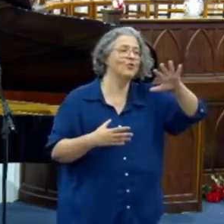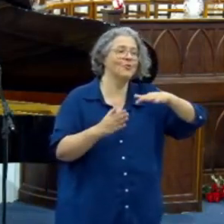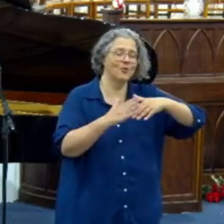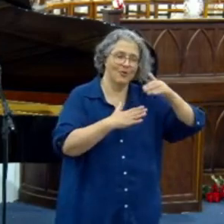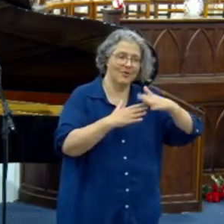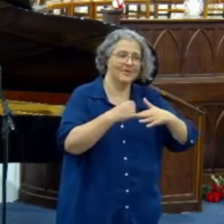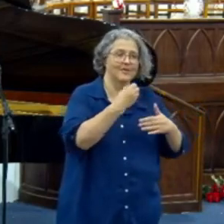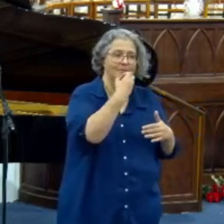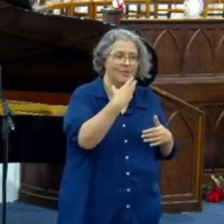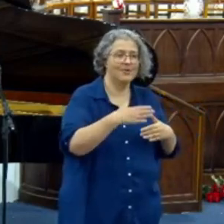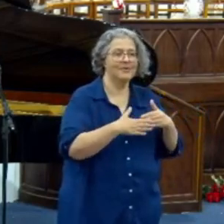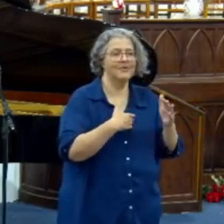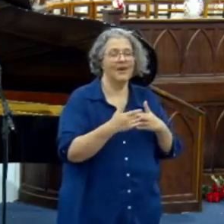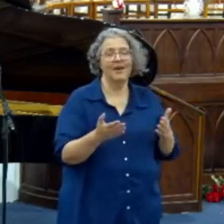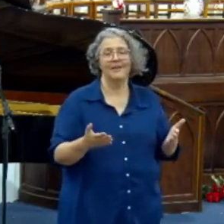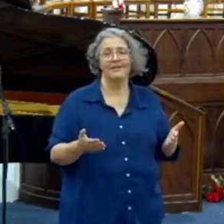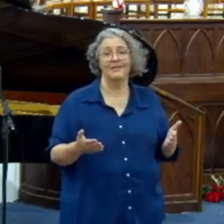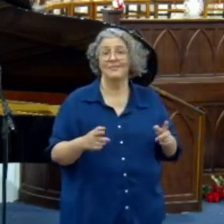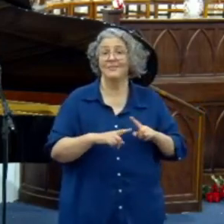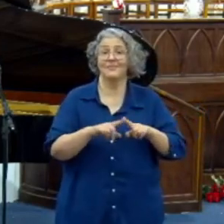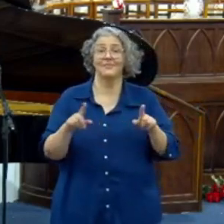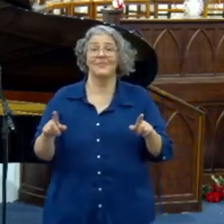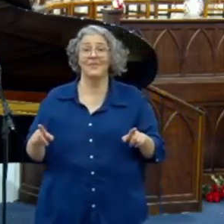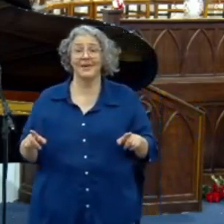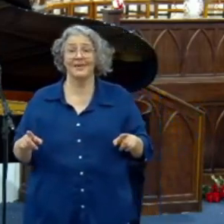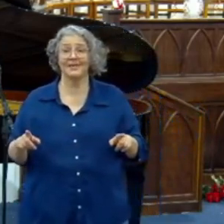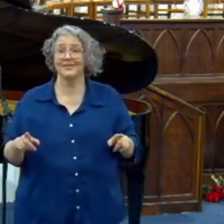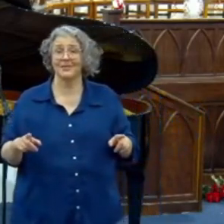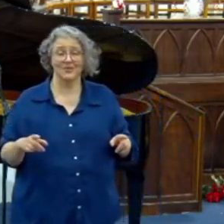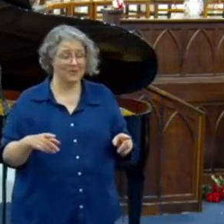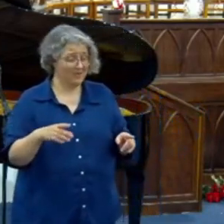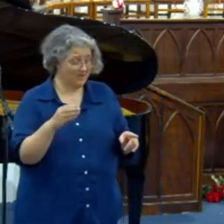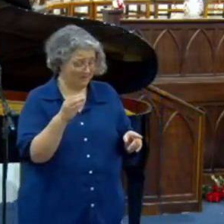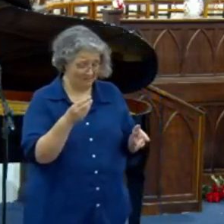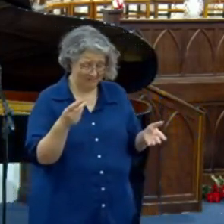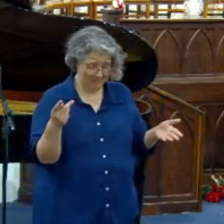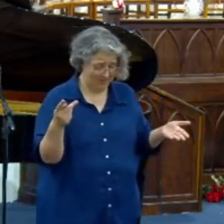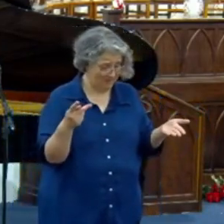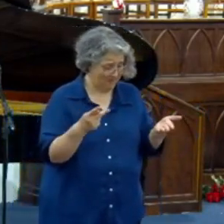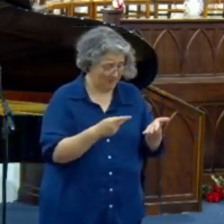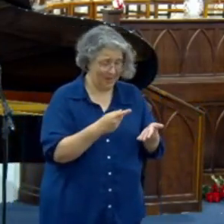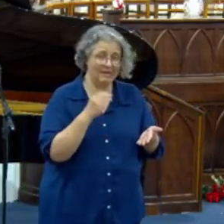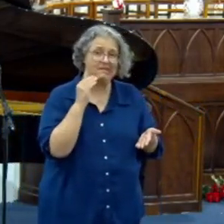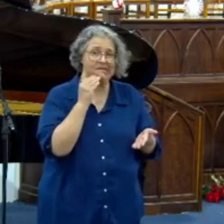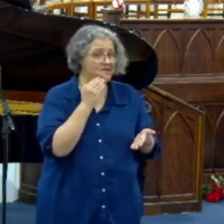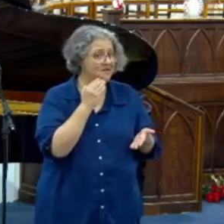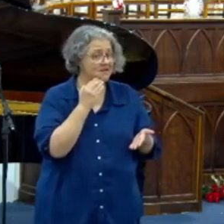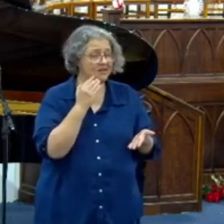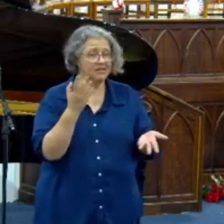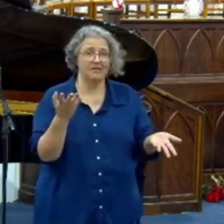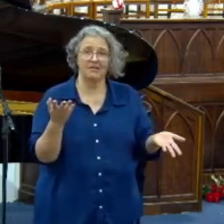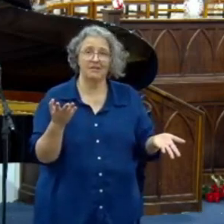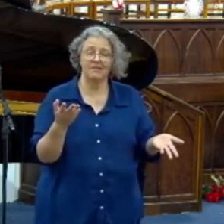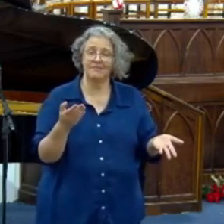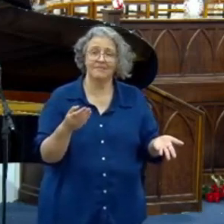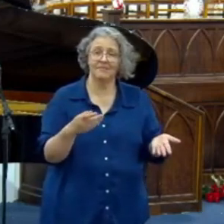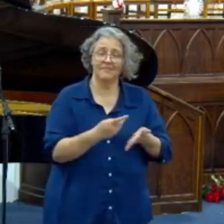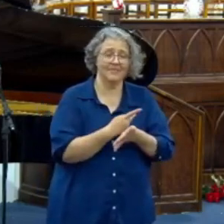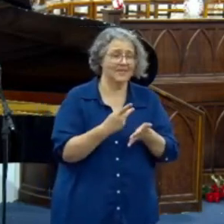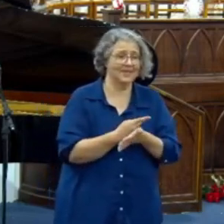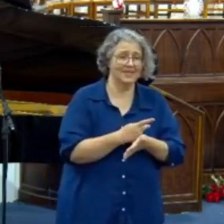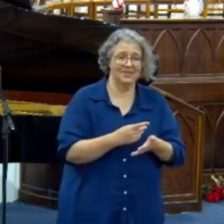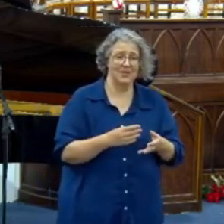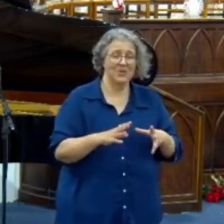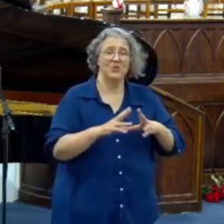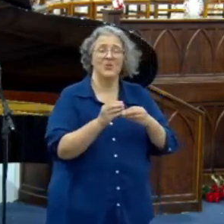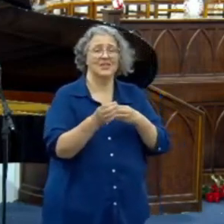Isaías 64, todos nós somos como o impuro, e todas as nossas justiças como trapo